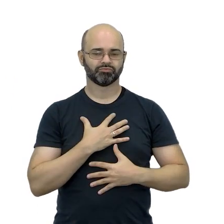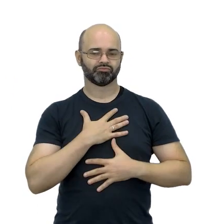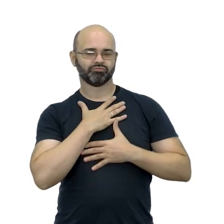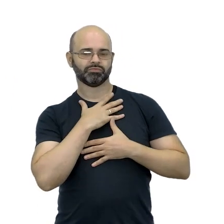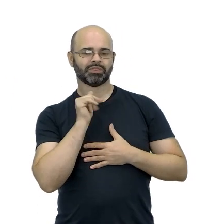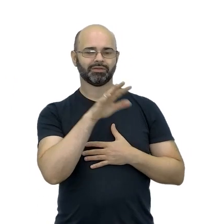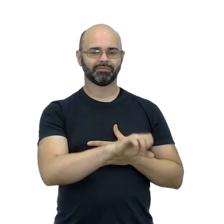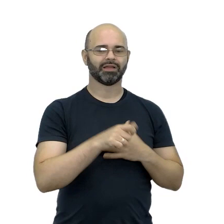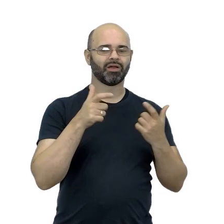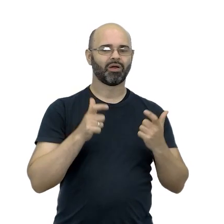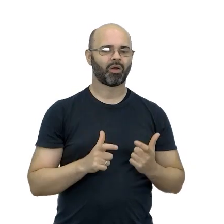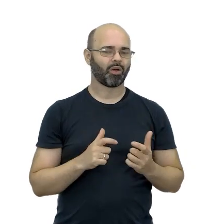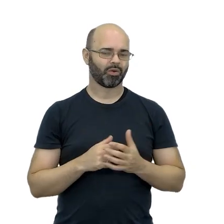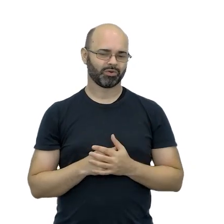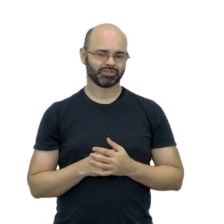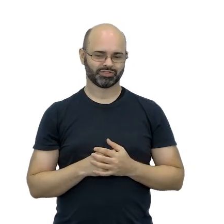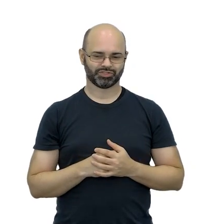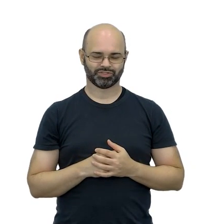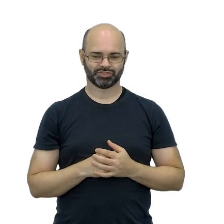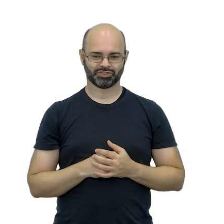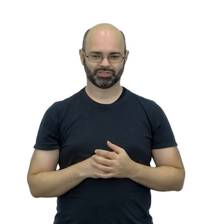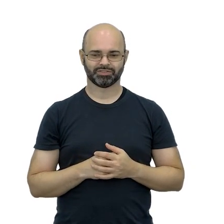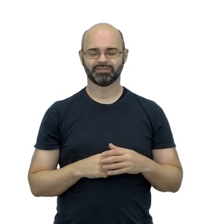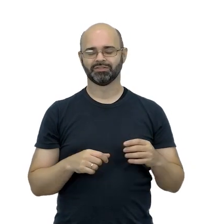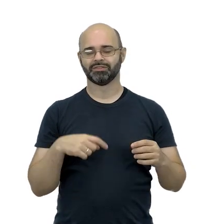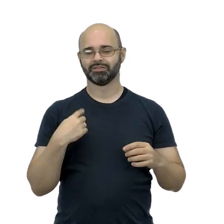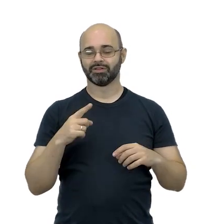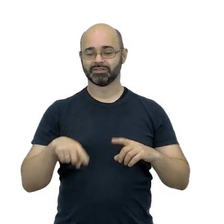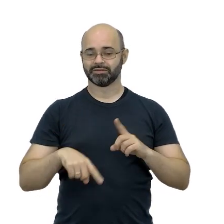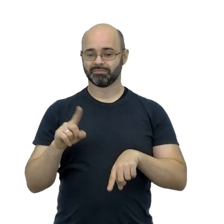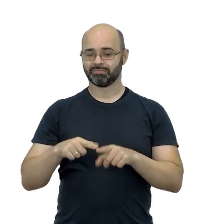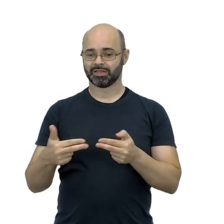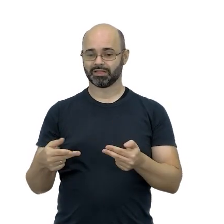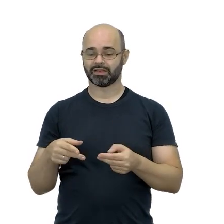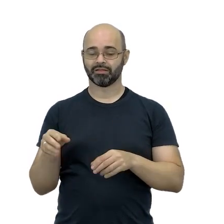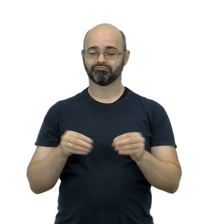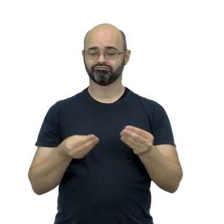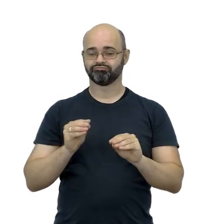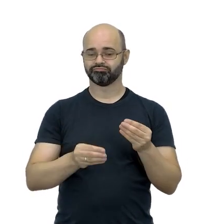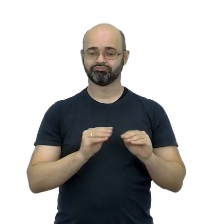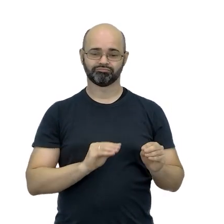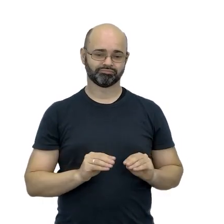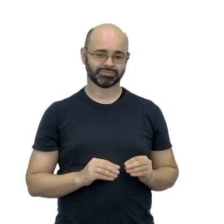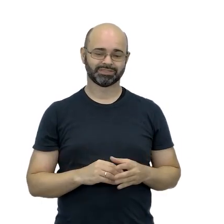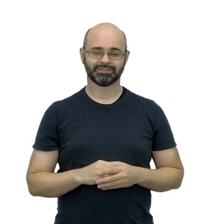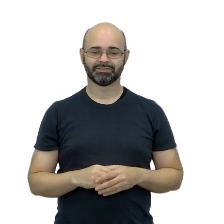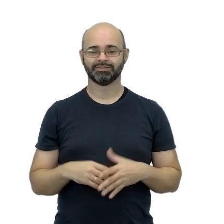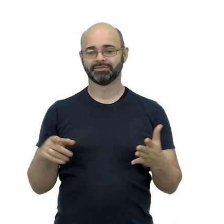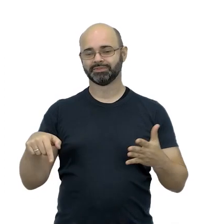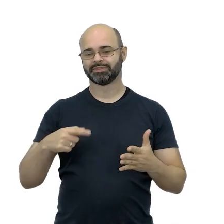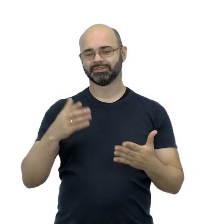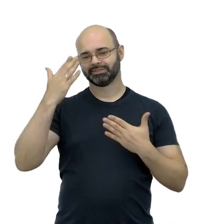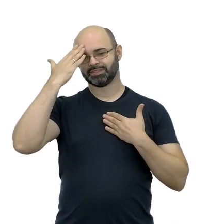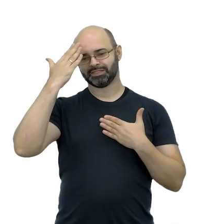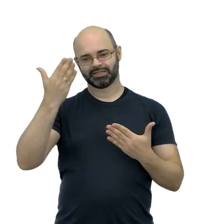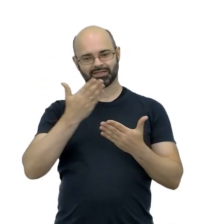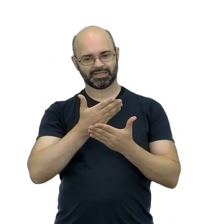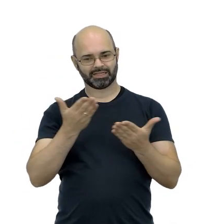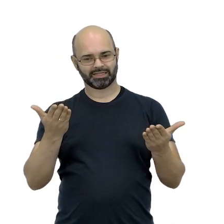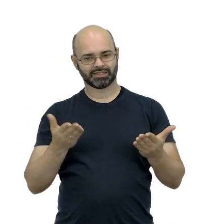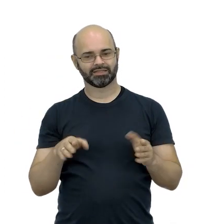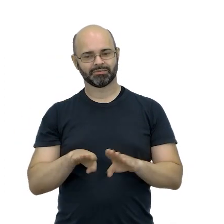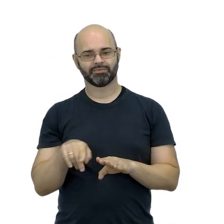porque é através dela que a gente consegue montar esse material para vocês. E ficam aqui os nossos agradecimentos para vocês por